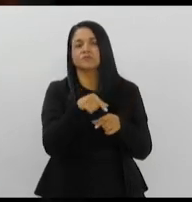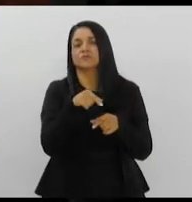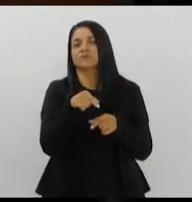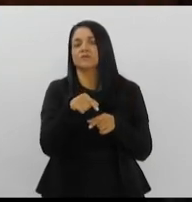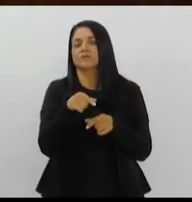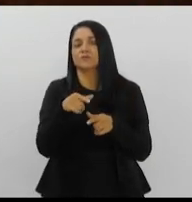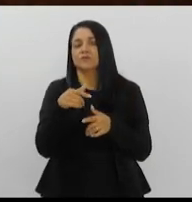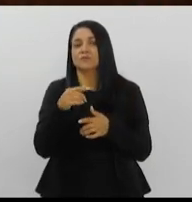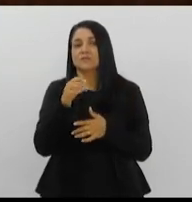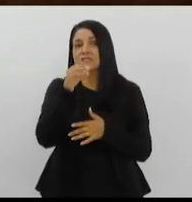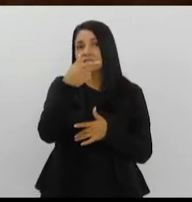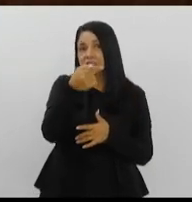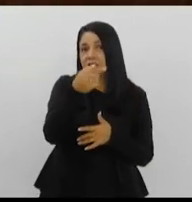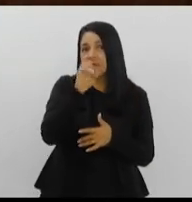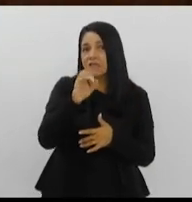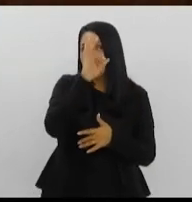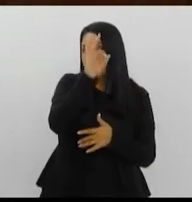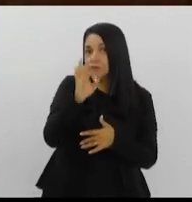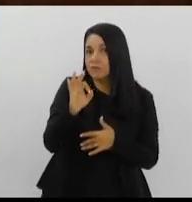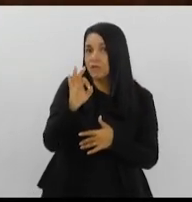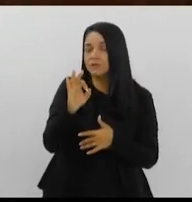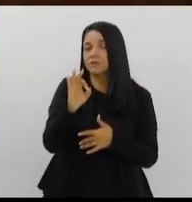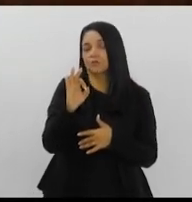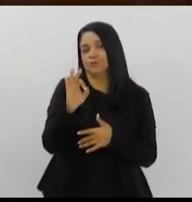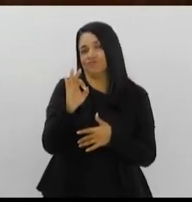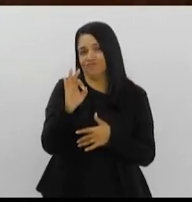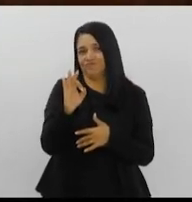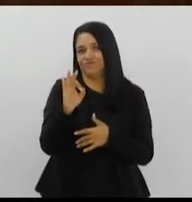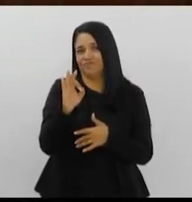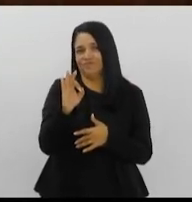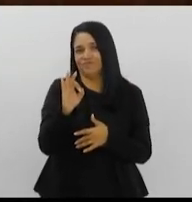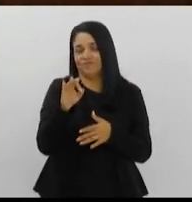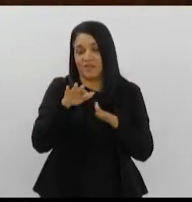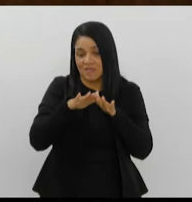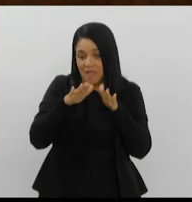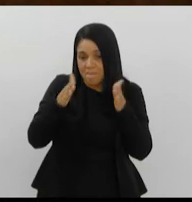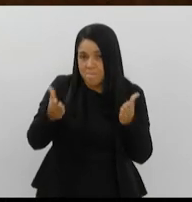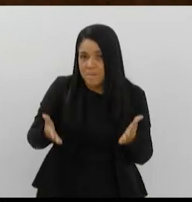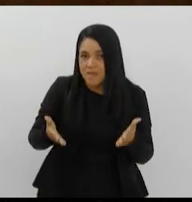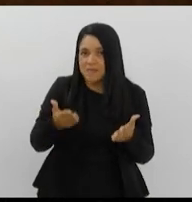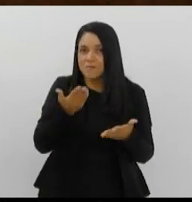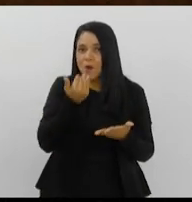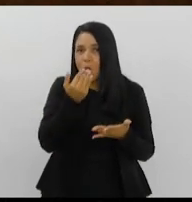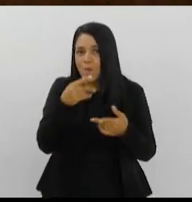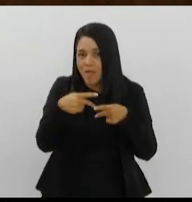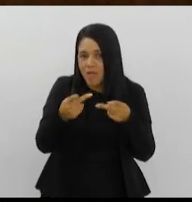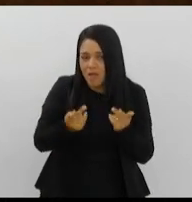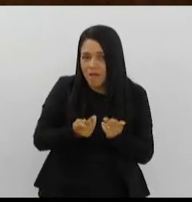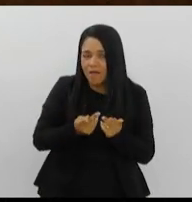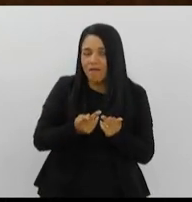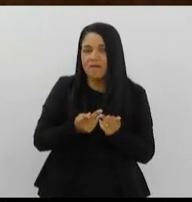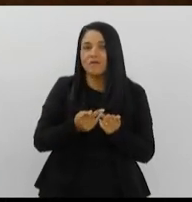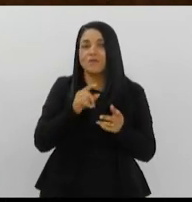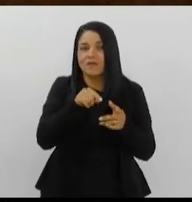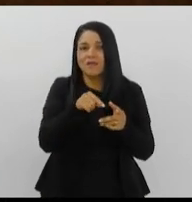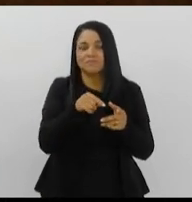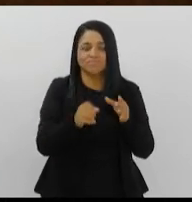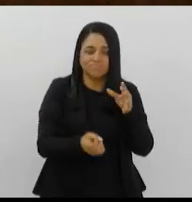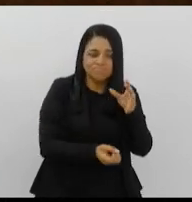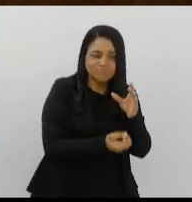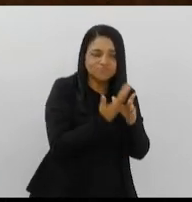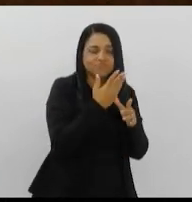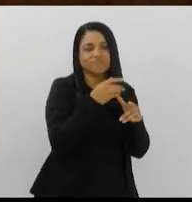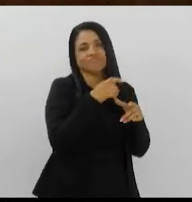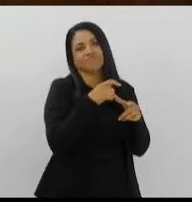e brasileiras. 70% daquilo que chega na nossa mesa é produzido pelos pequenos produtores